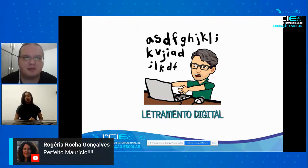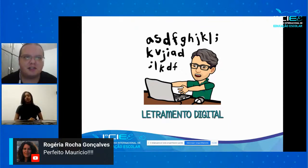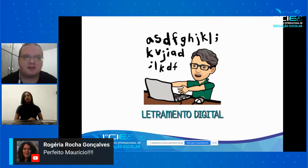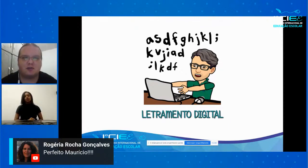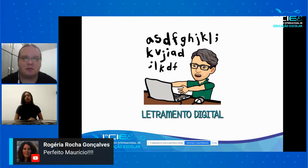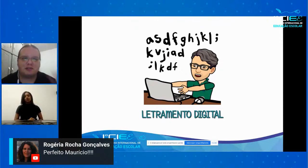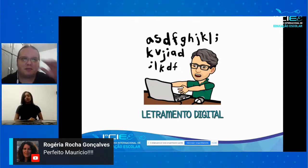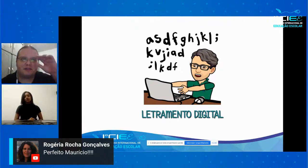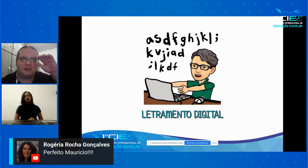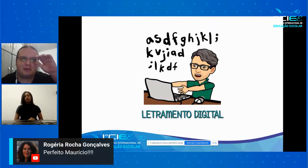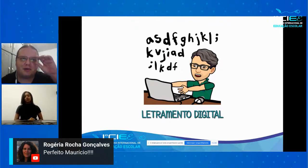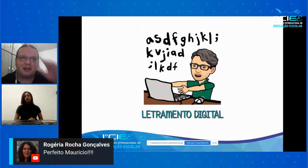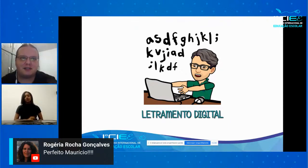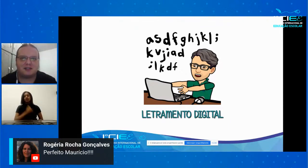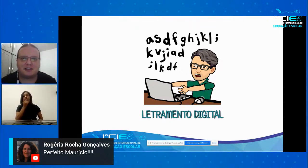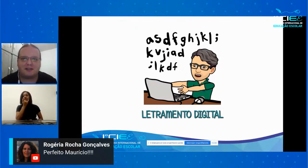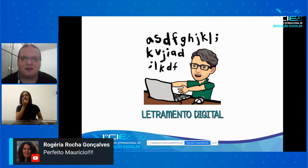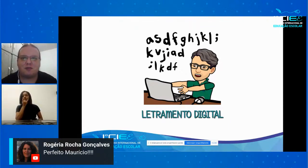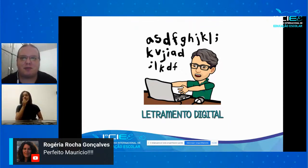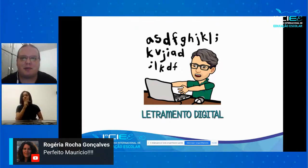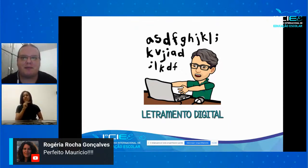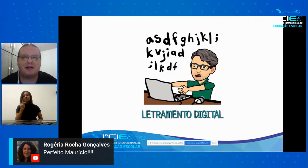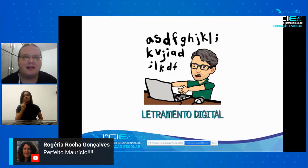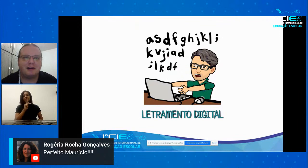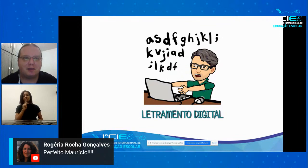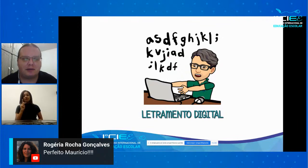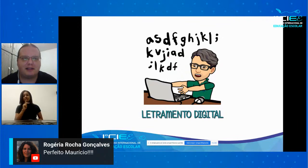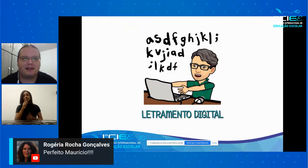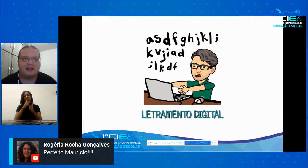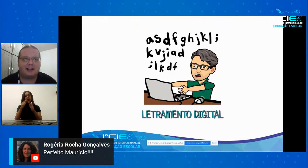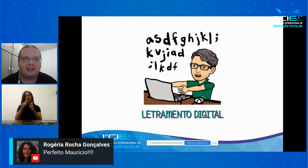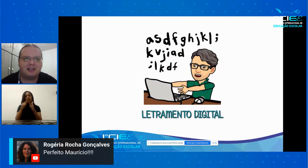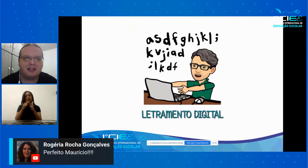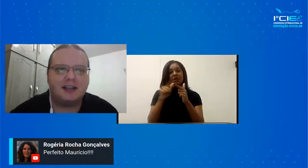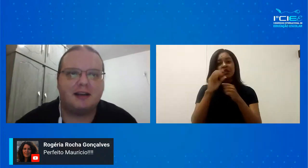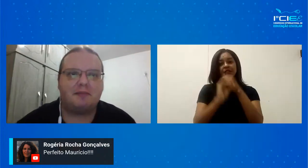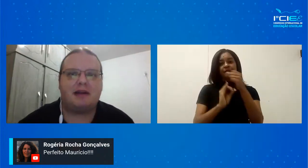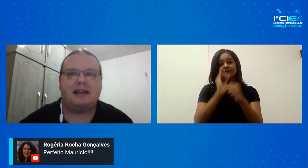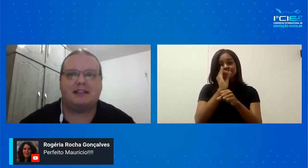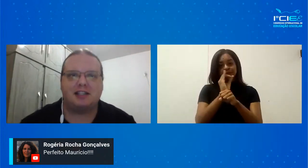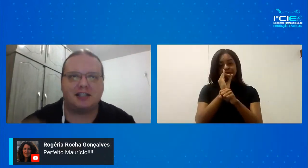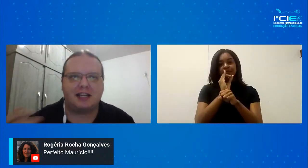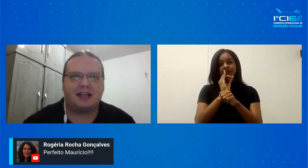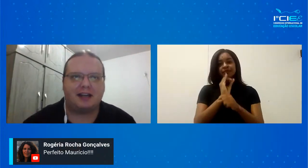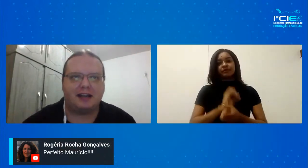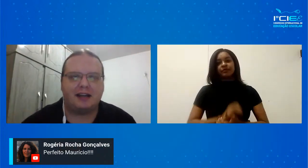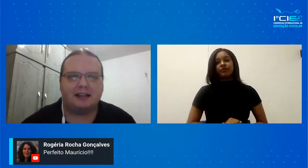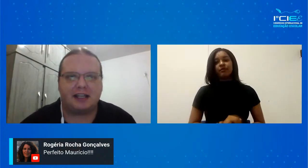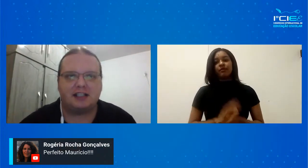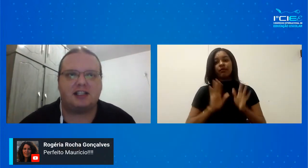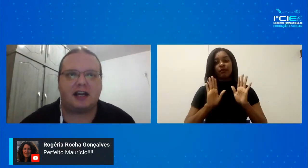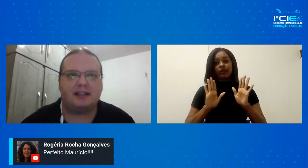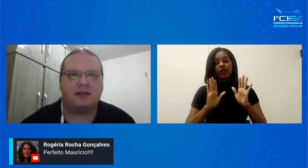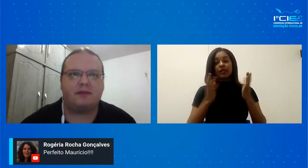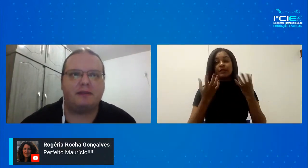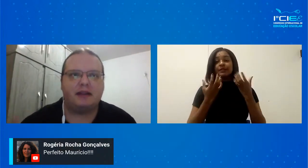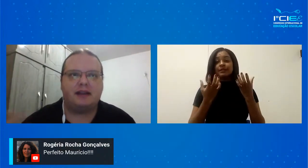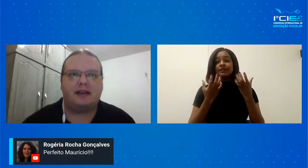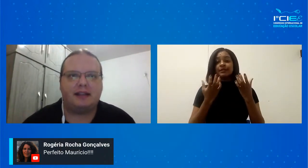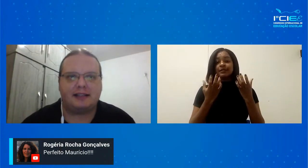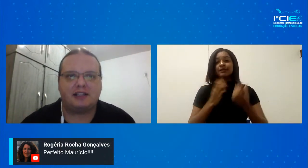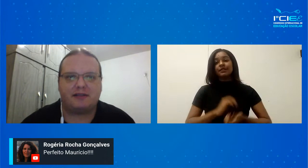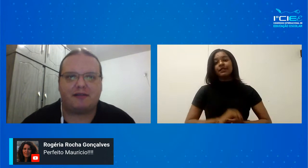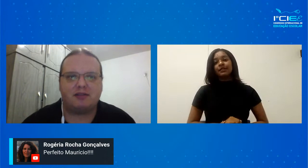pedindo desculpas o professor Maurício Acho que teve algum problema com a internet mas a gente queria desde já